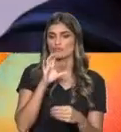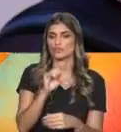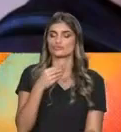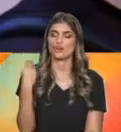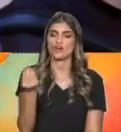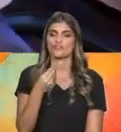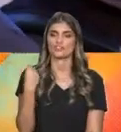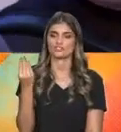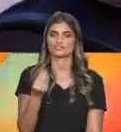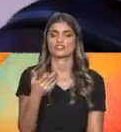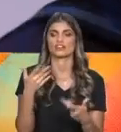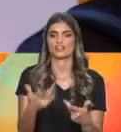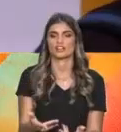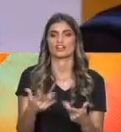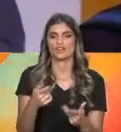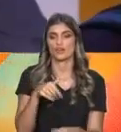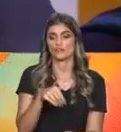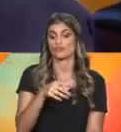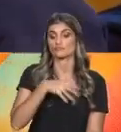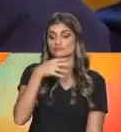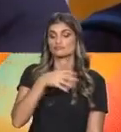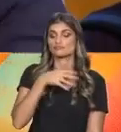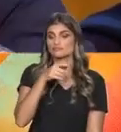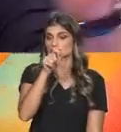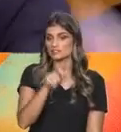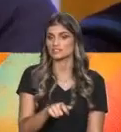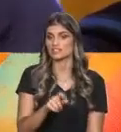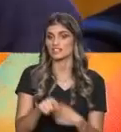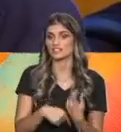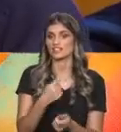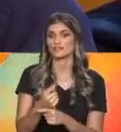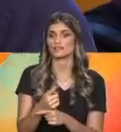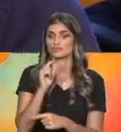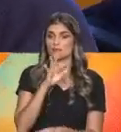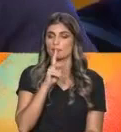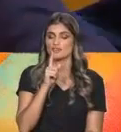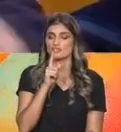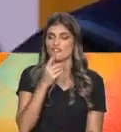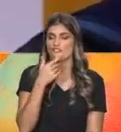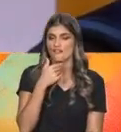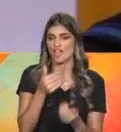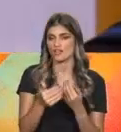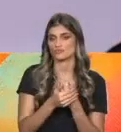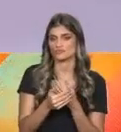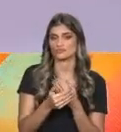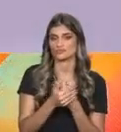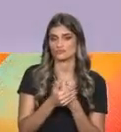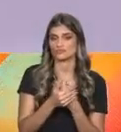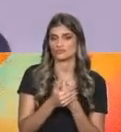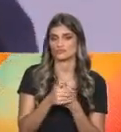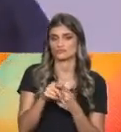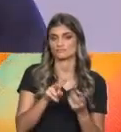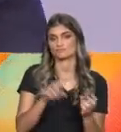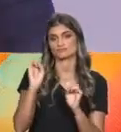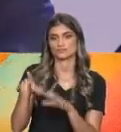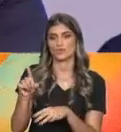novos, agora te vou contar. E depois, quando os pais são velhos, vão é pô-los é num